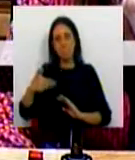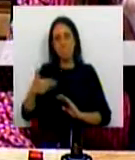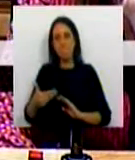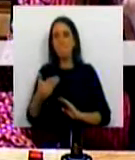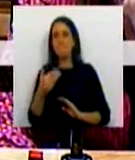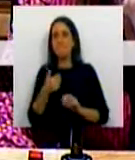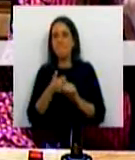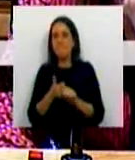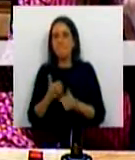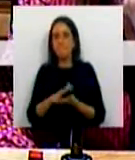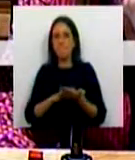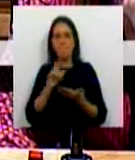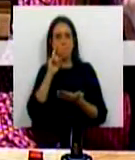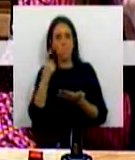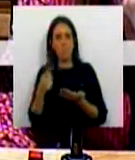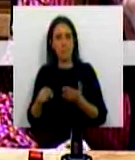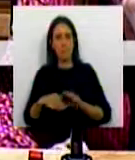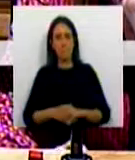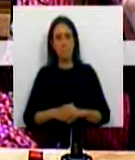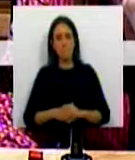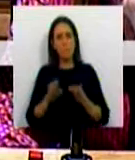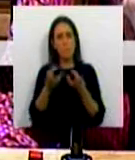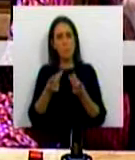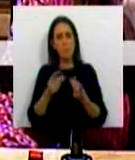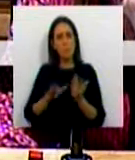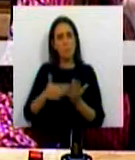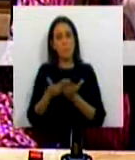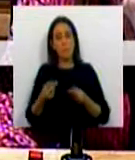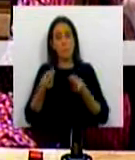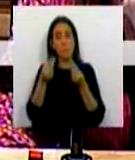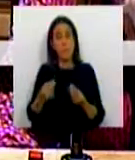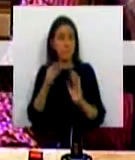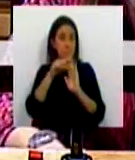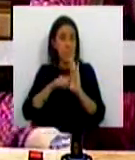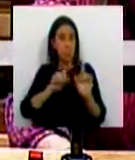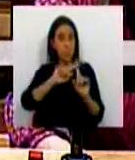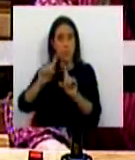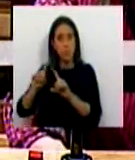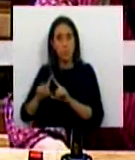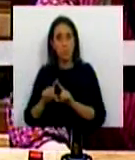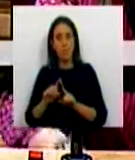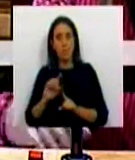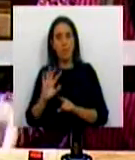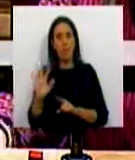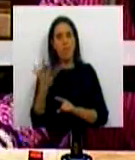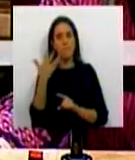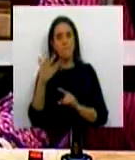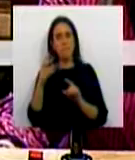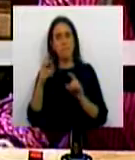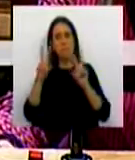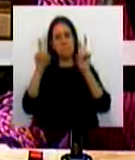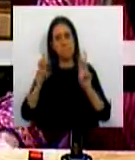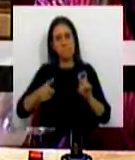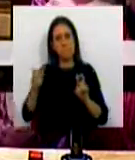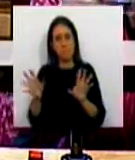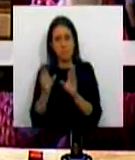ideia. A proposta de orçamento que apresentámos tem um conjunto de medidas que podemos agrupar em cinco grandes tópicos. Em